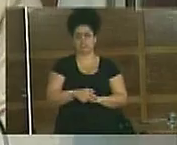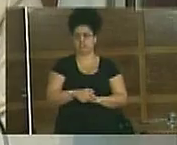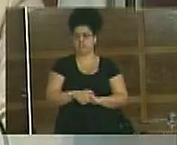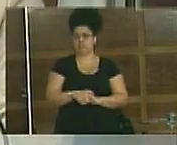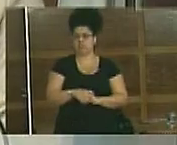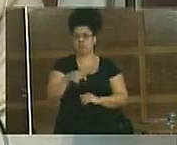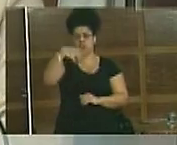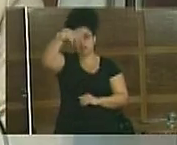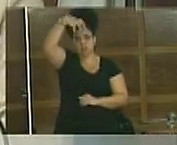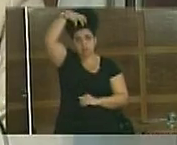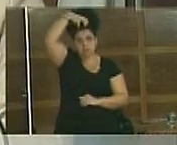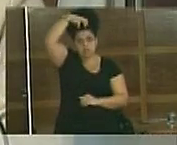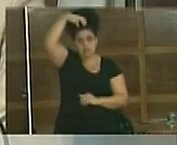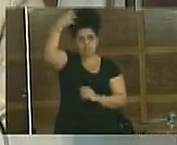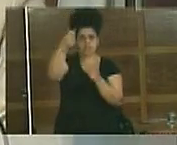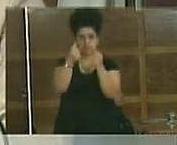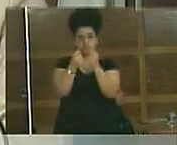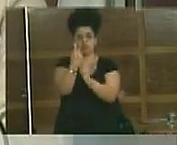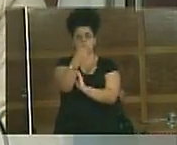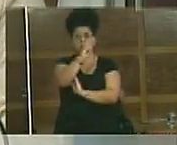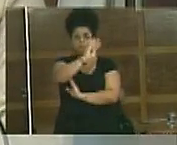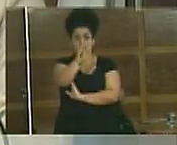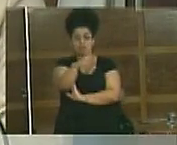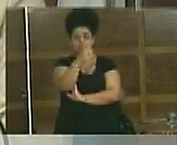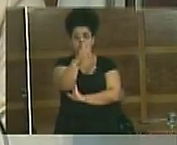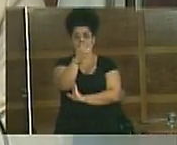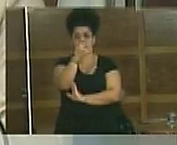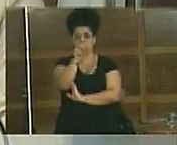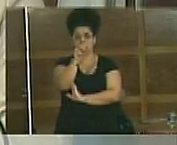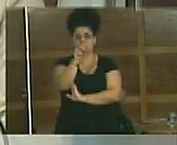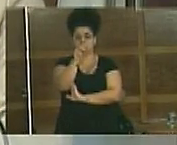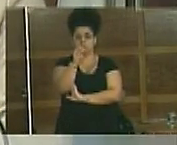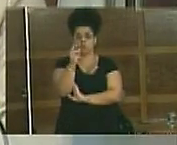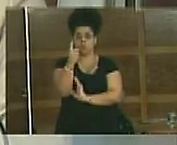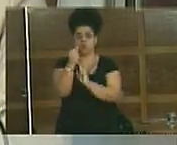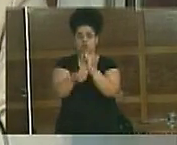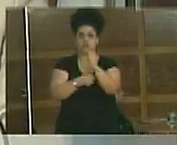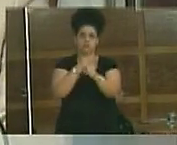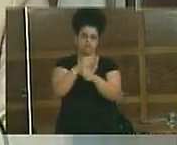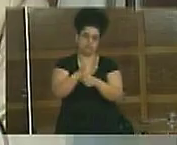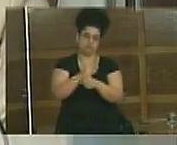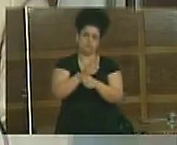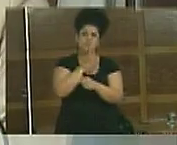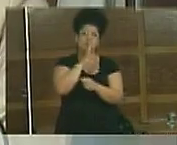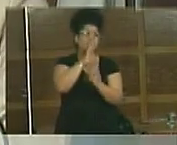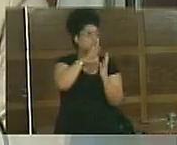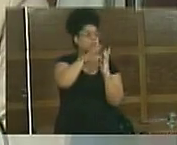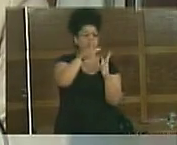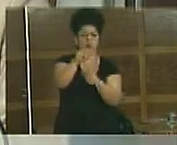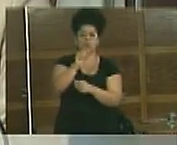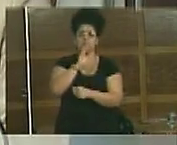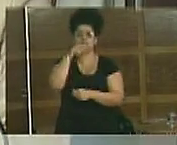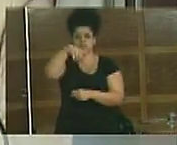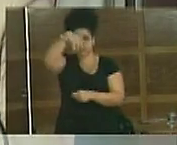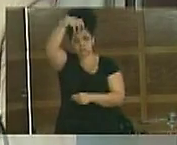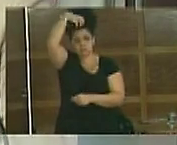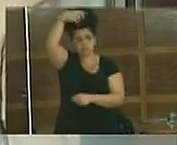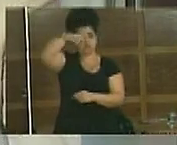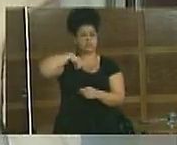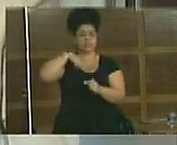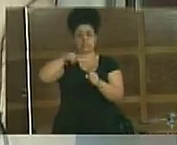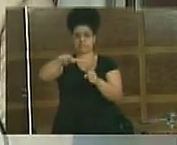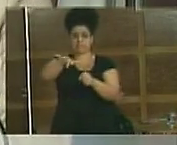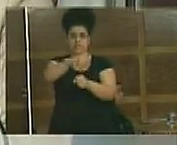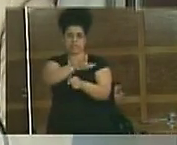em Angra dos Reis, uma cidade que tem um orçamento de 1 bilhão 150 milhões por ano. Uma cidade conhecida no mundo inteiro. Uma cidade que tem